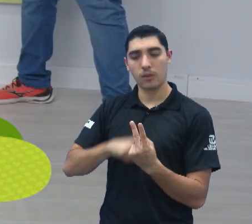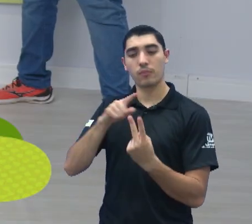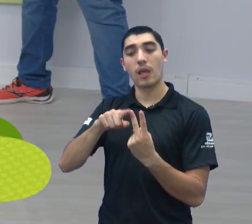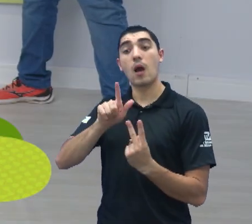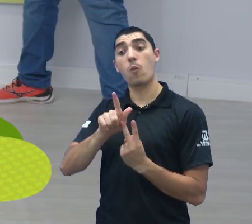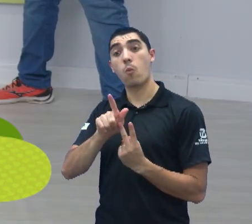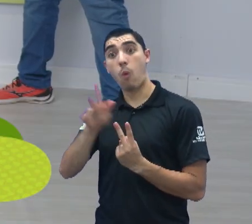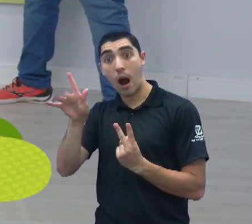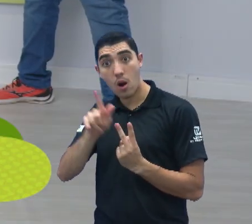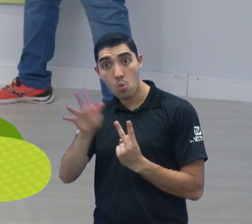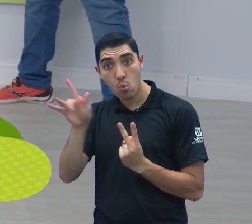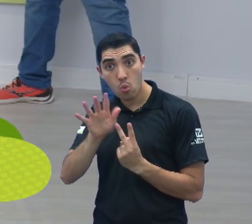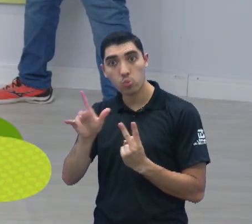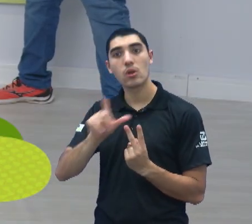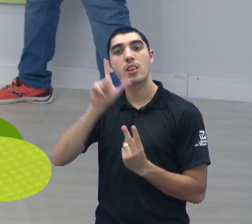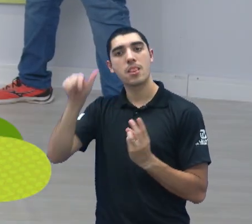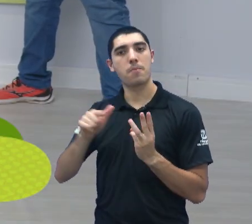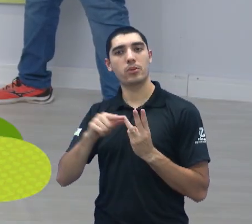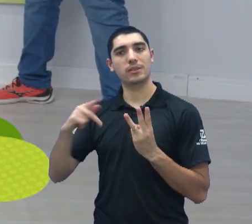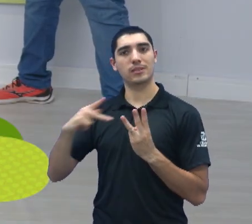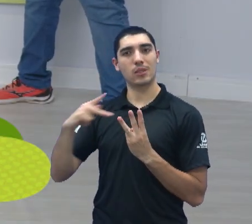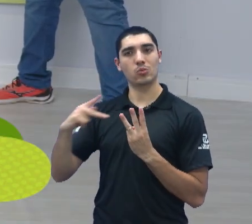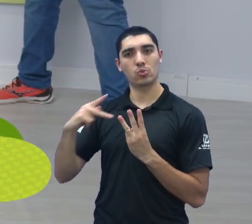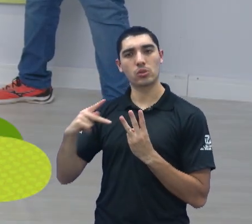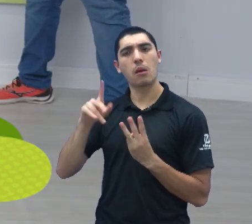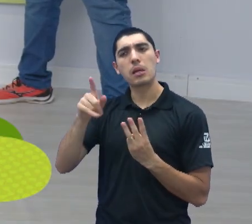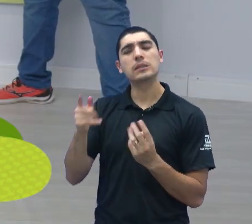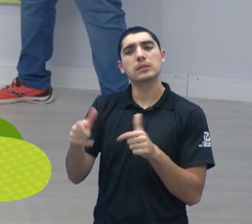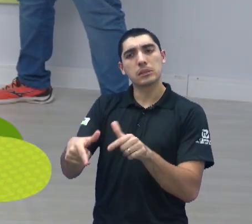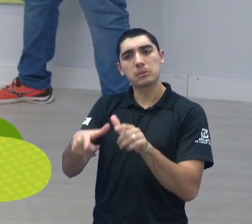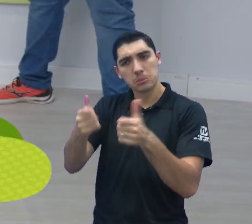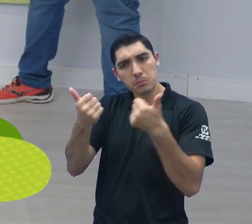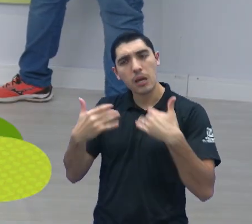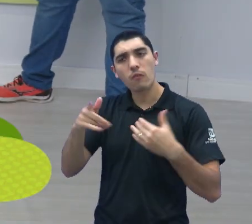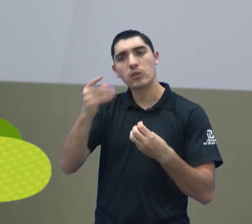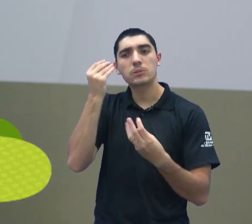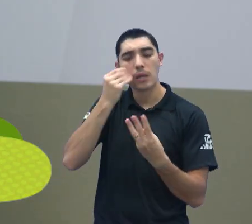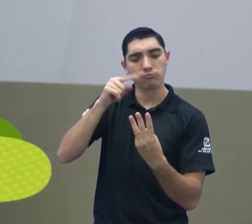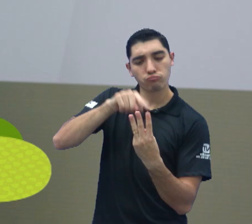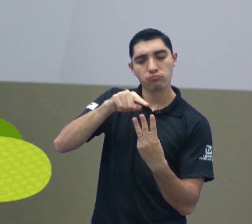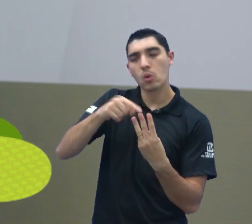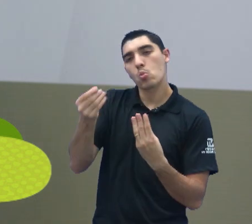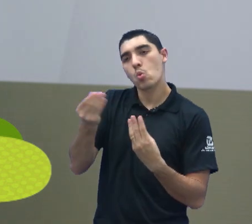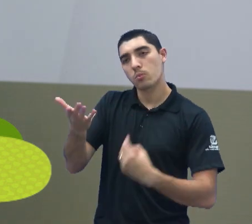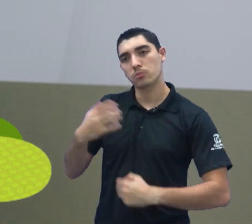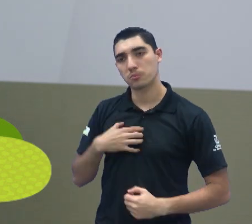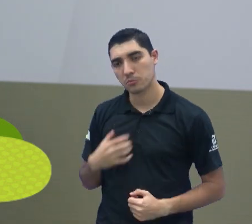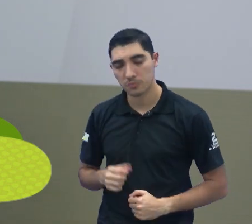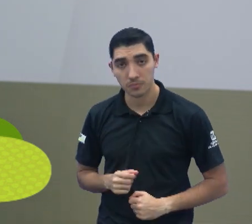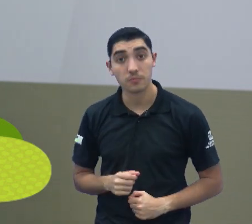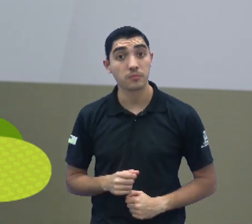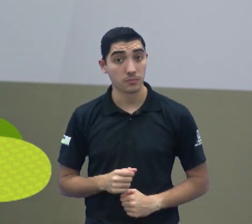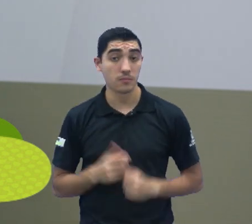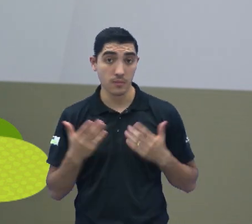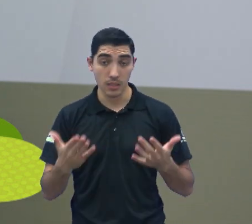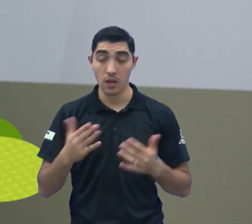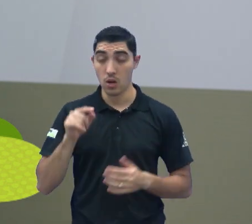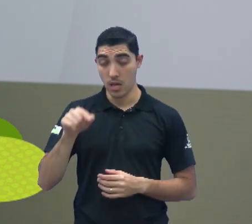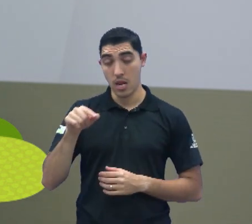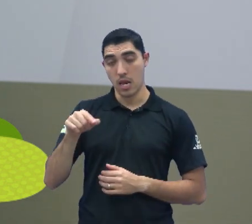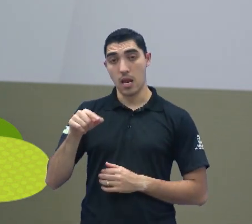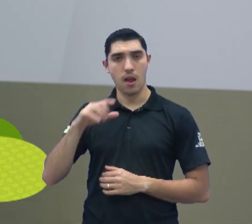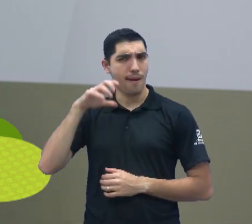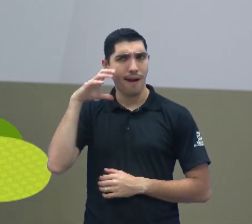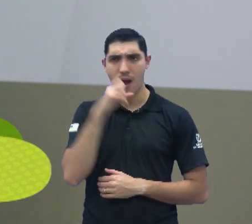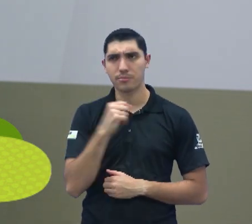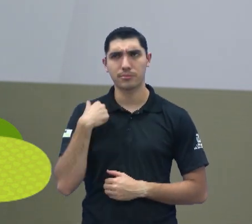essa caminhada desde do Pinheiros, Guarulhos e até chegar ao São José? Realmente é uma trajetória muito curta, tem 8 anos,